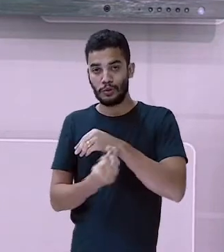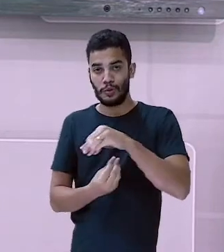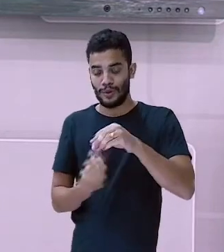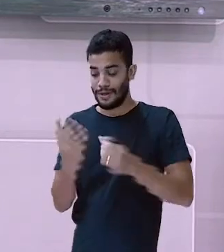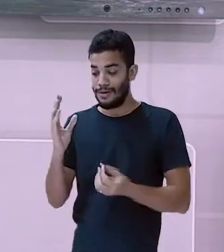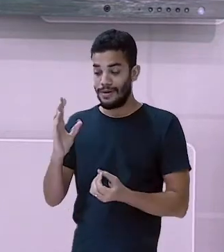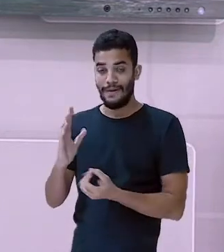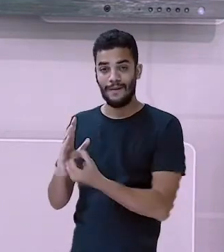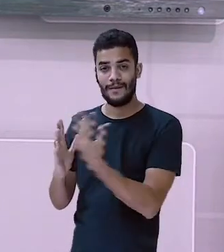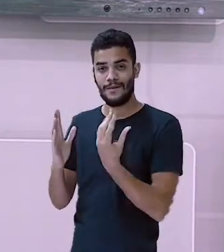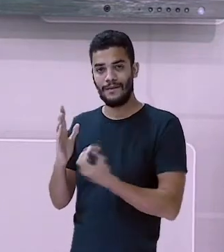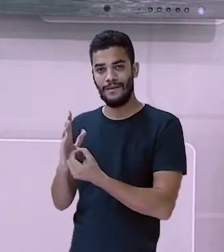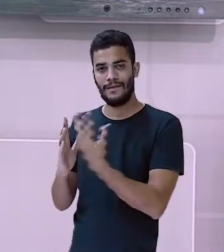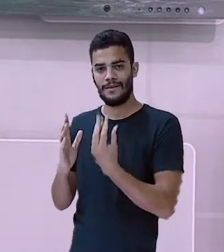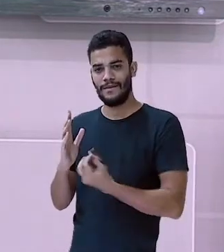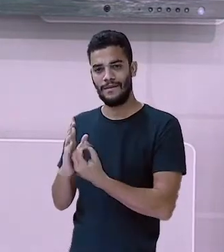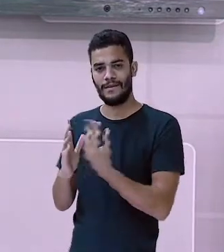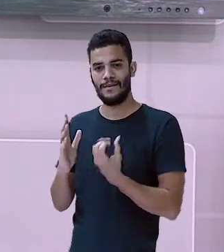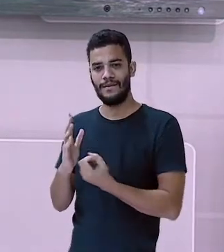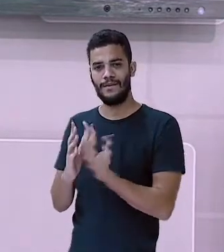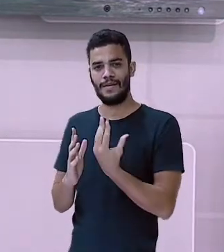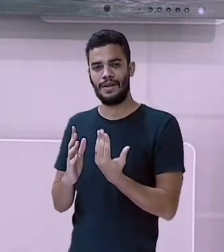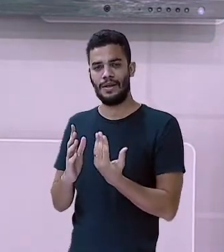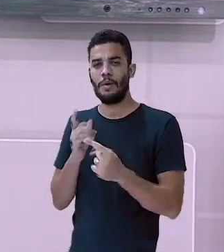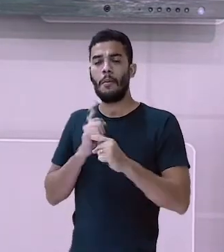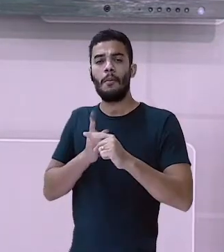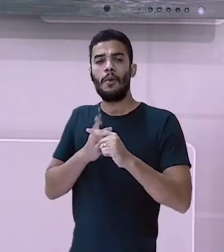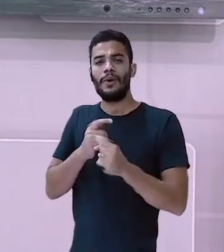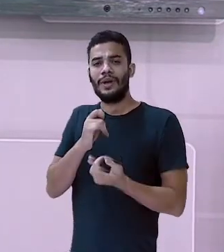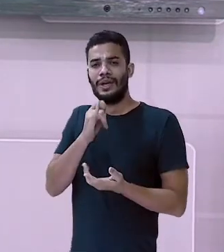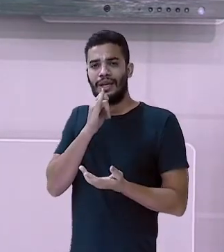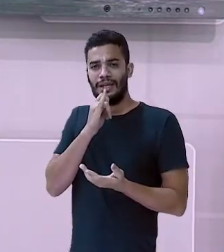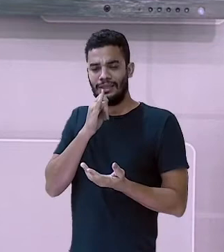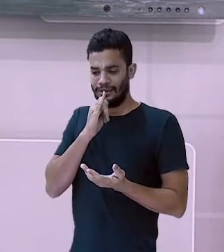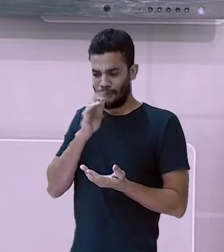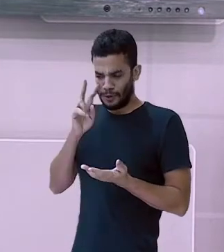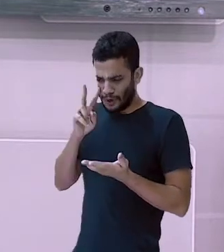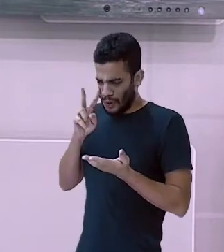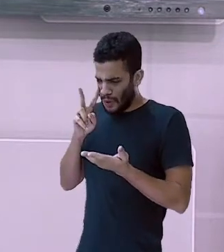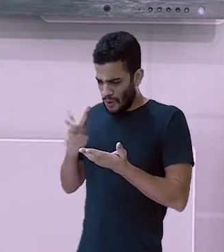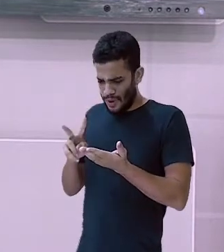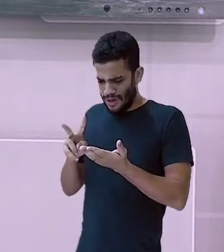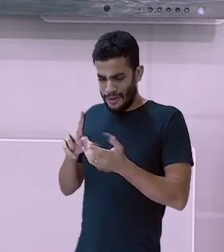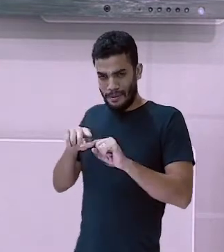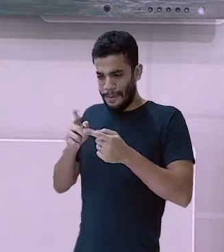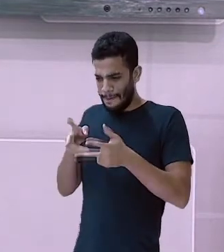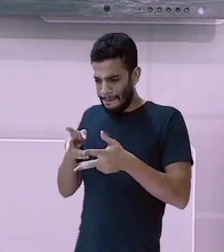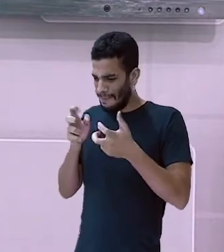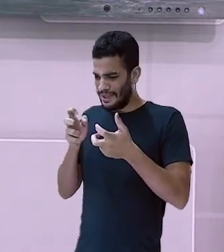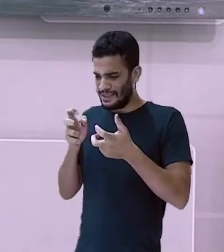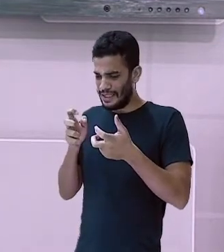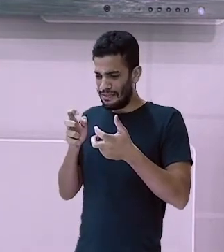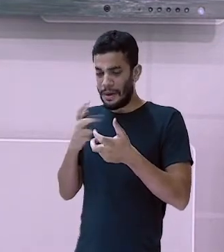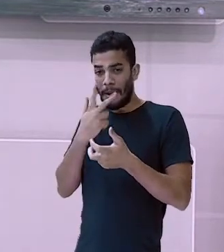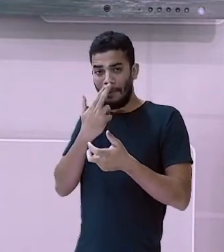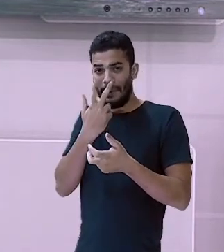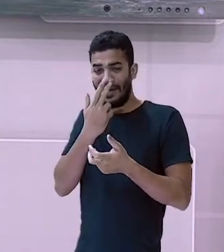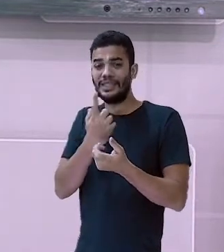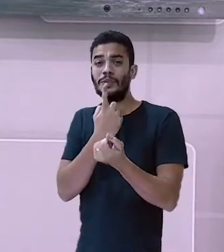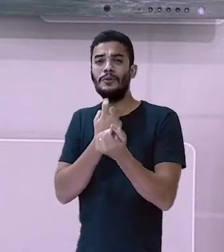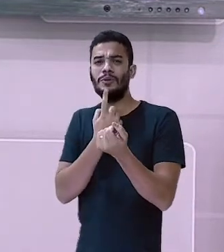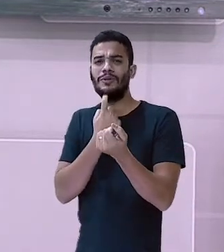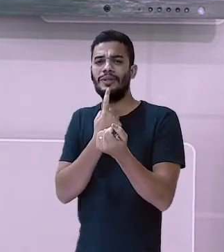Delma? Porque a olho nu, nós veremos apenas uma fase. Mas quando o sangue